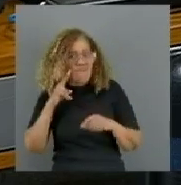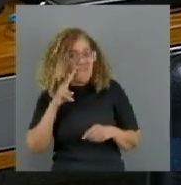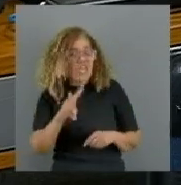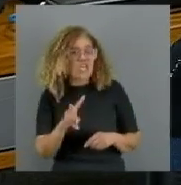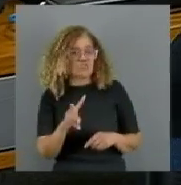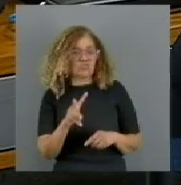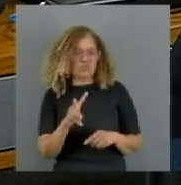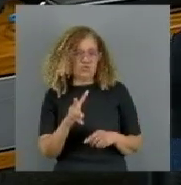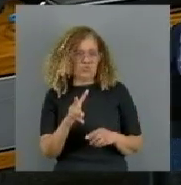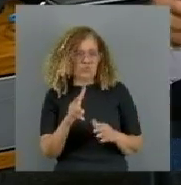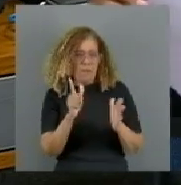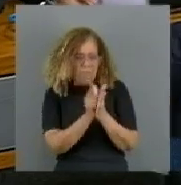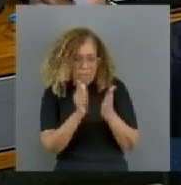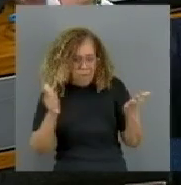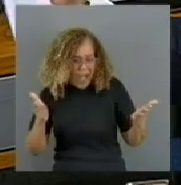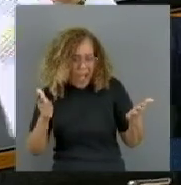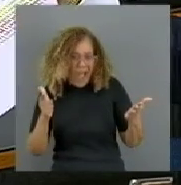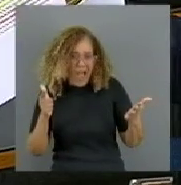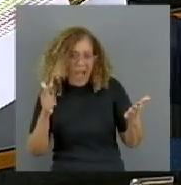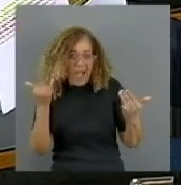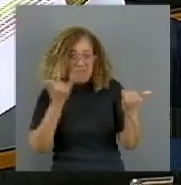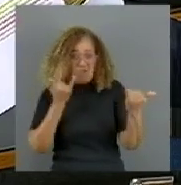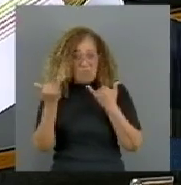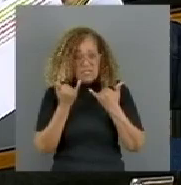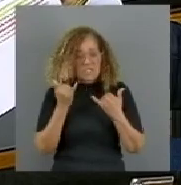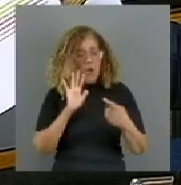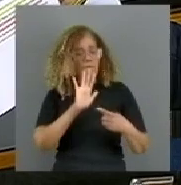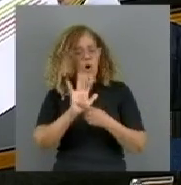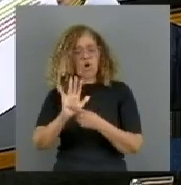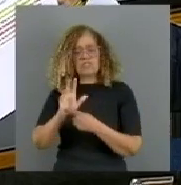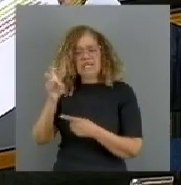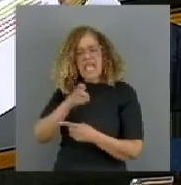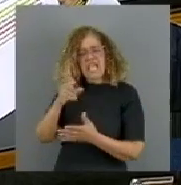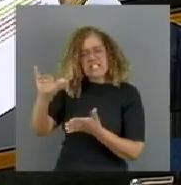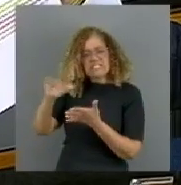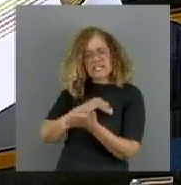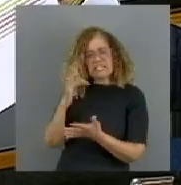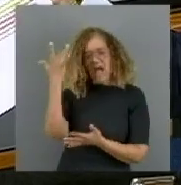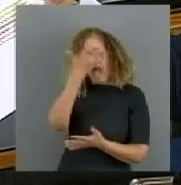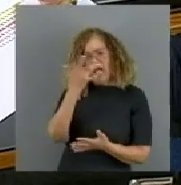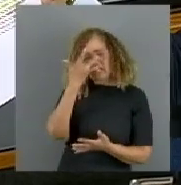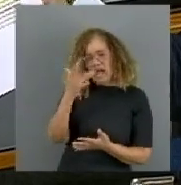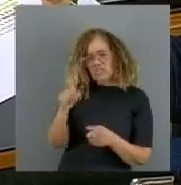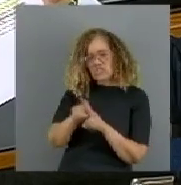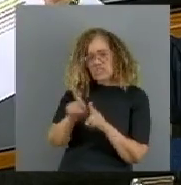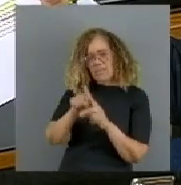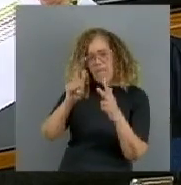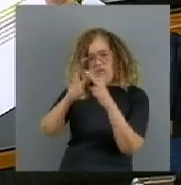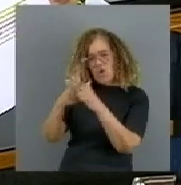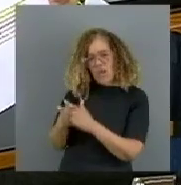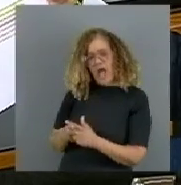do Estadão, capa recente, mostrando aqui o seguinte, ex-secretários de Haddad que regularam